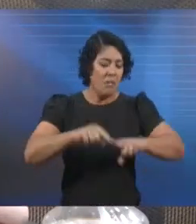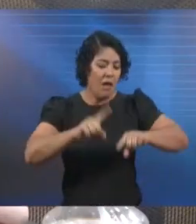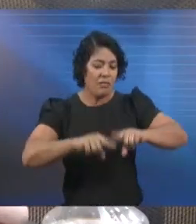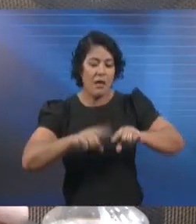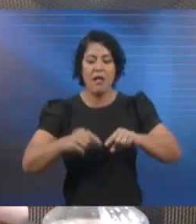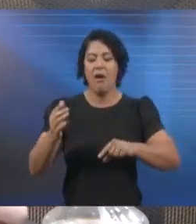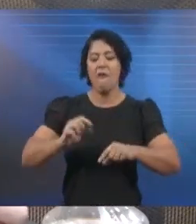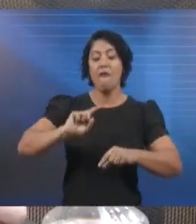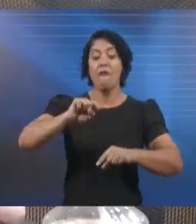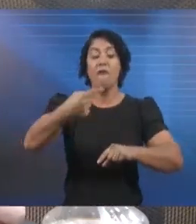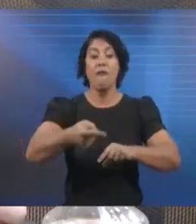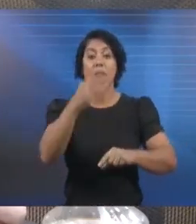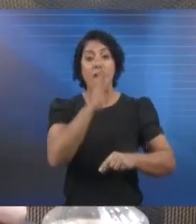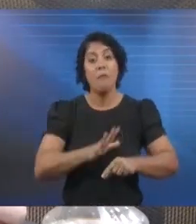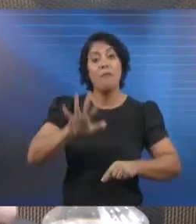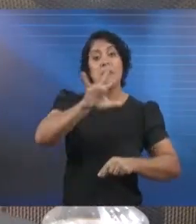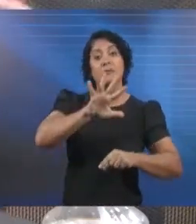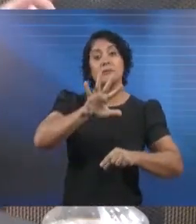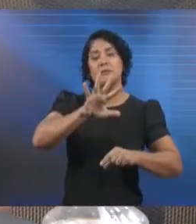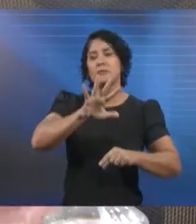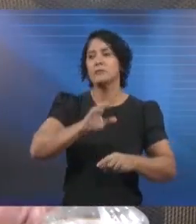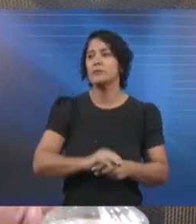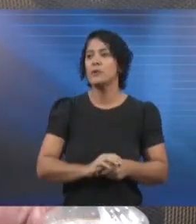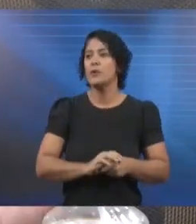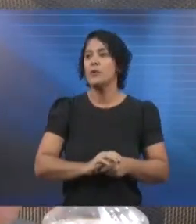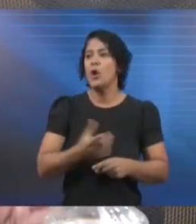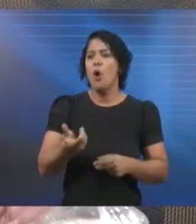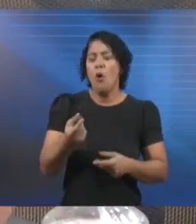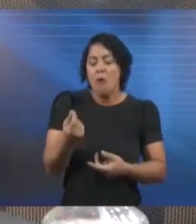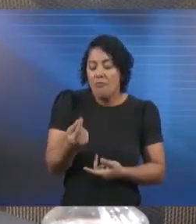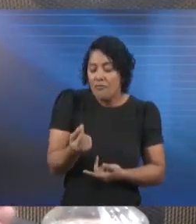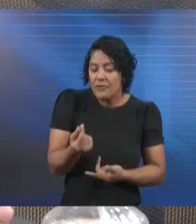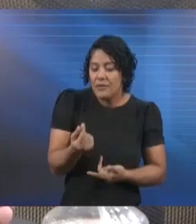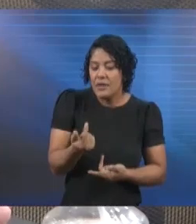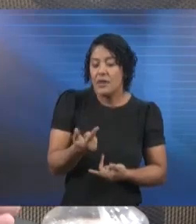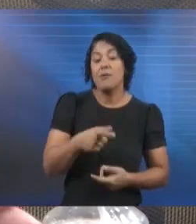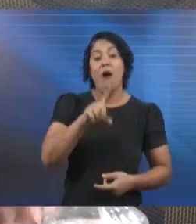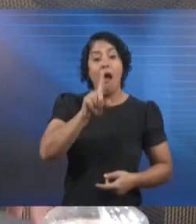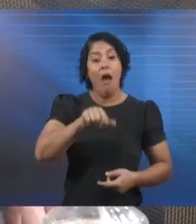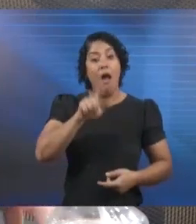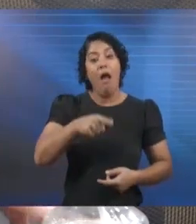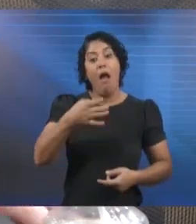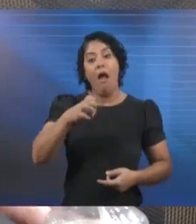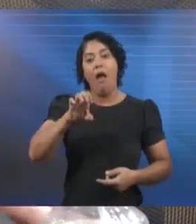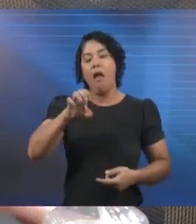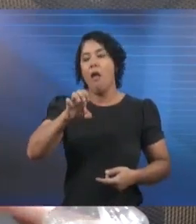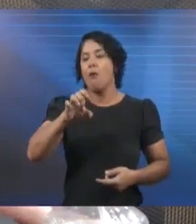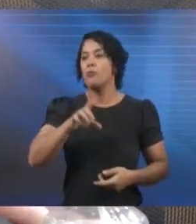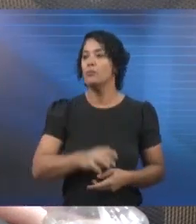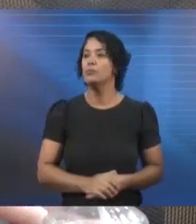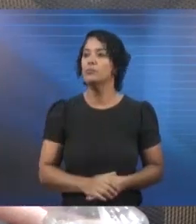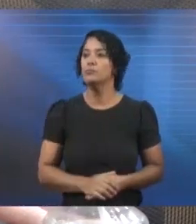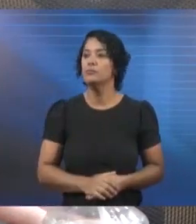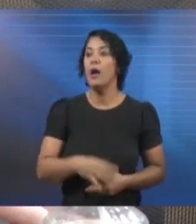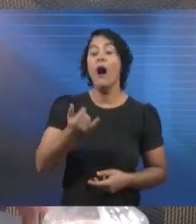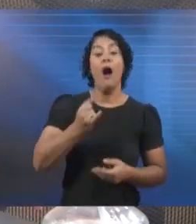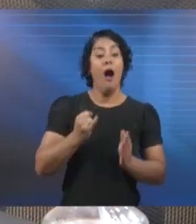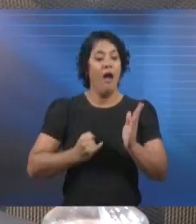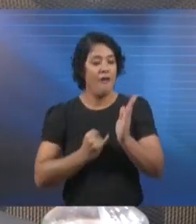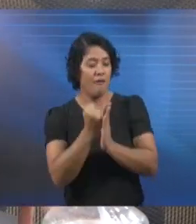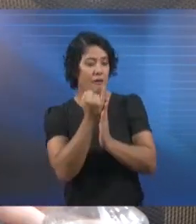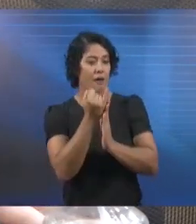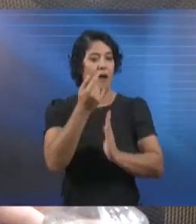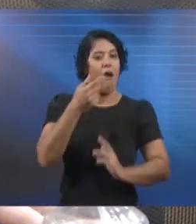vem de fora do Brasil e muitos desses custos são cotados em euro além da inflação do real